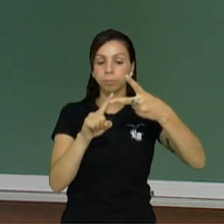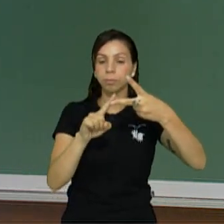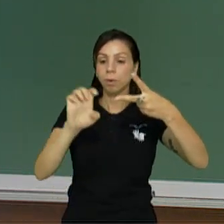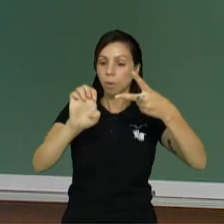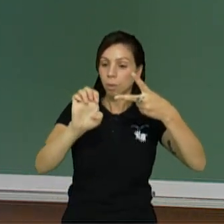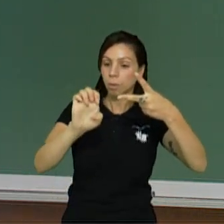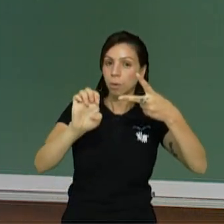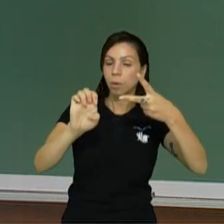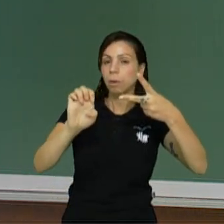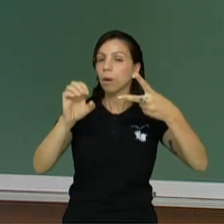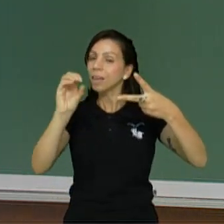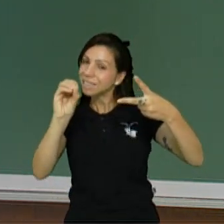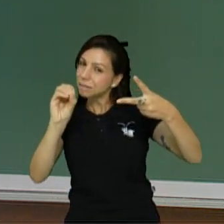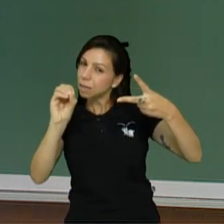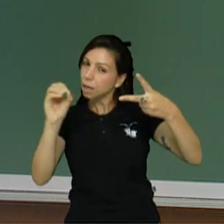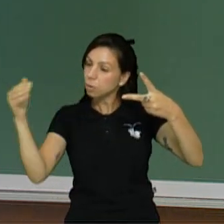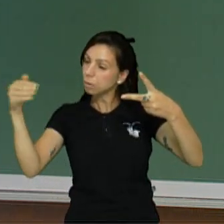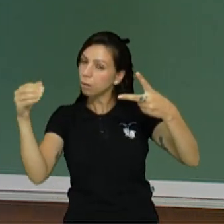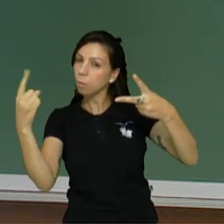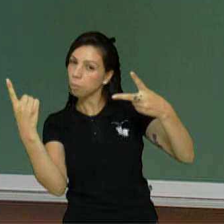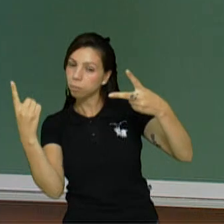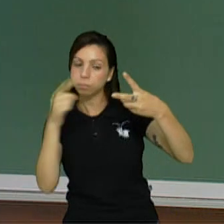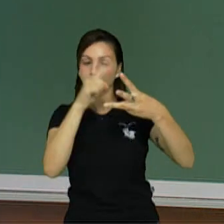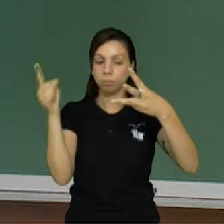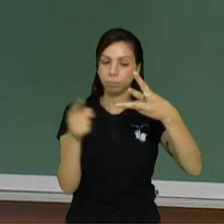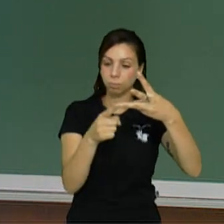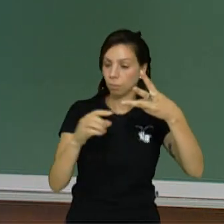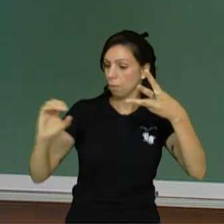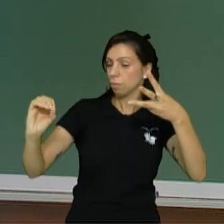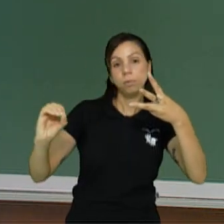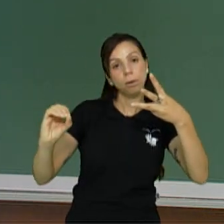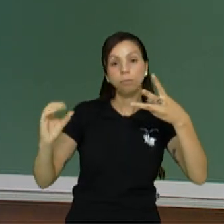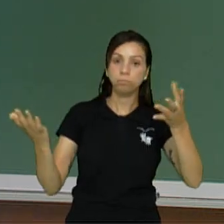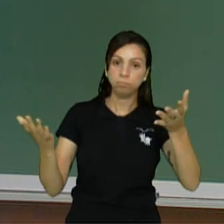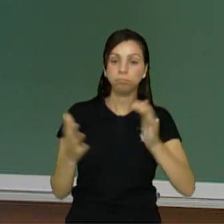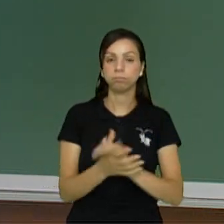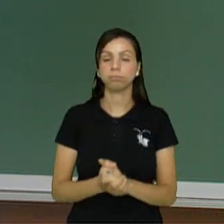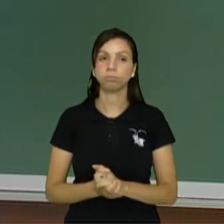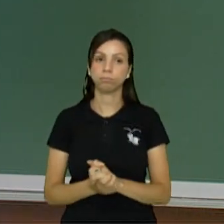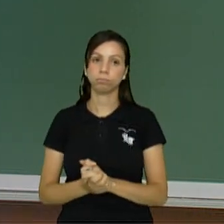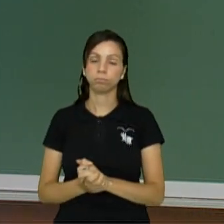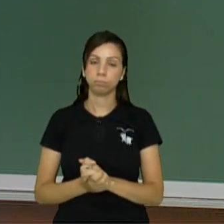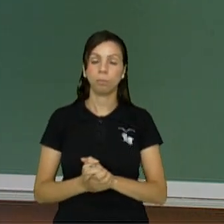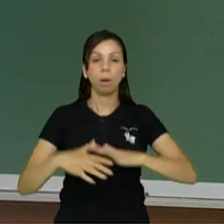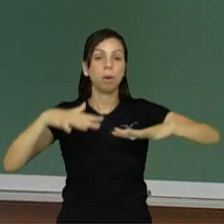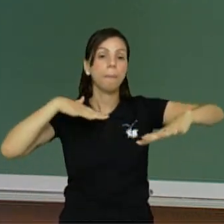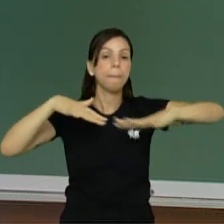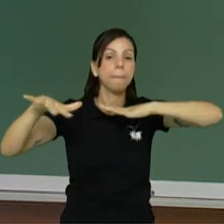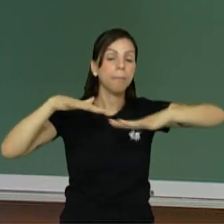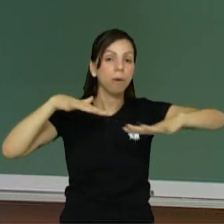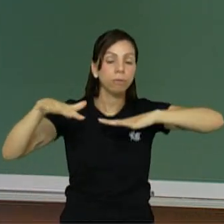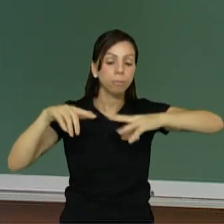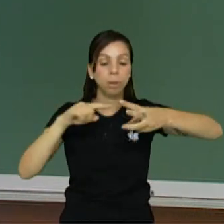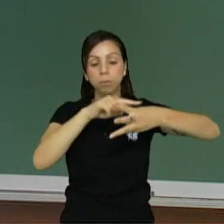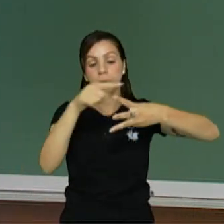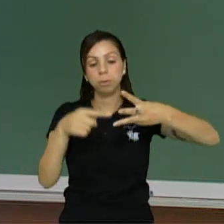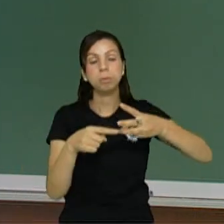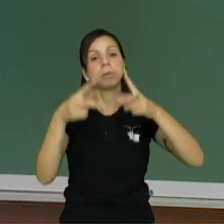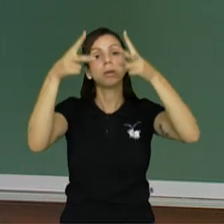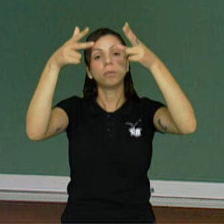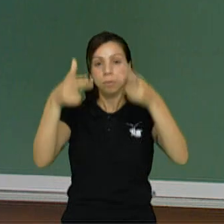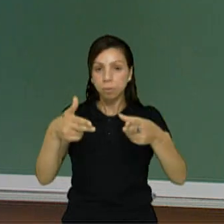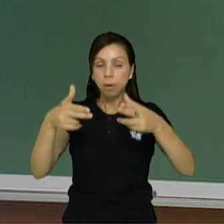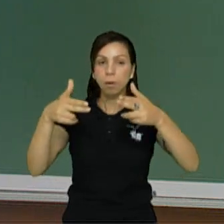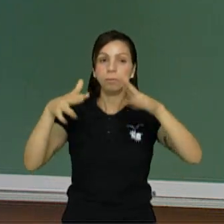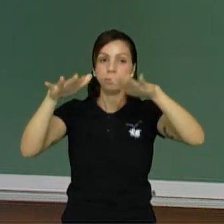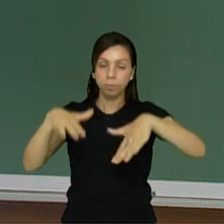o E vale entre 0 e 1. E a inelástica, o E vale zero. A quantidade de movimento se conserva nas três. E a